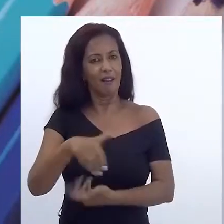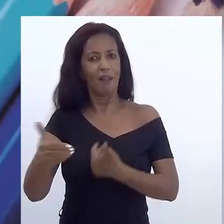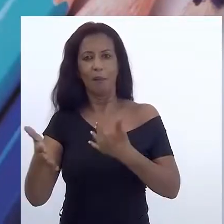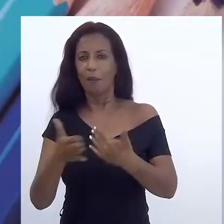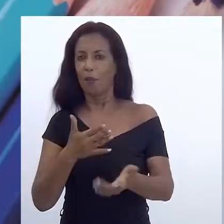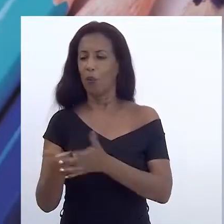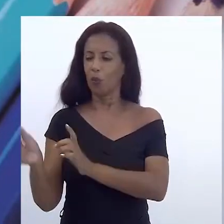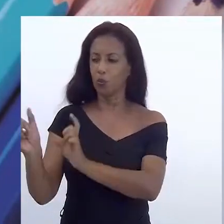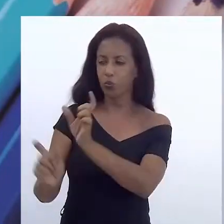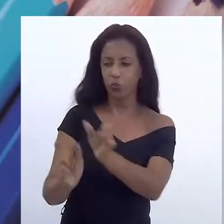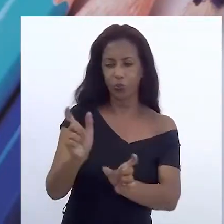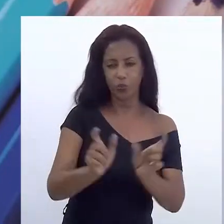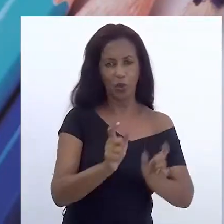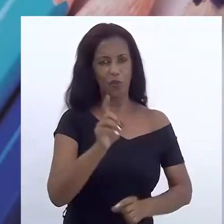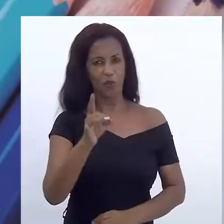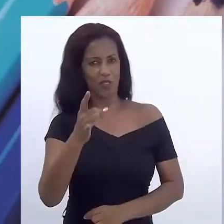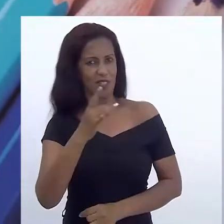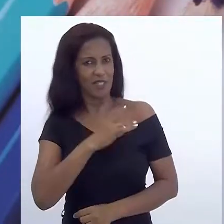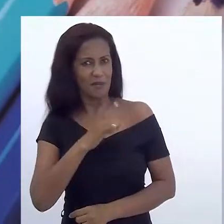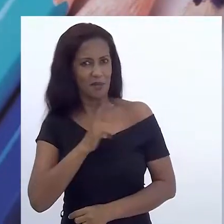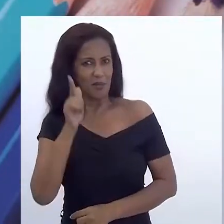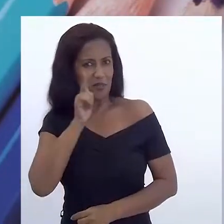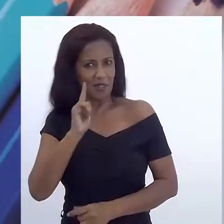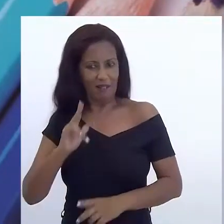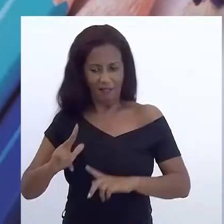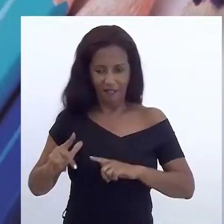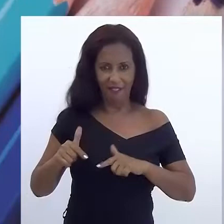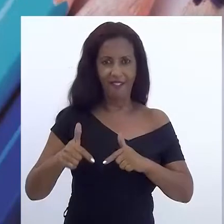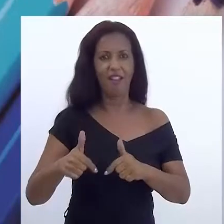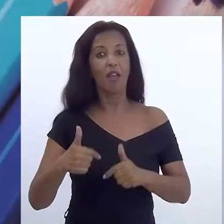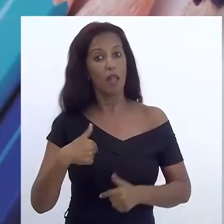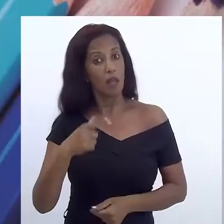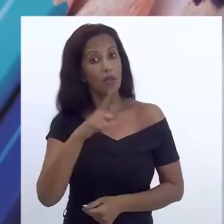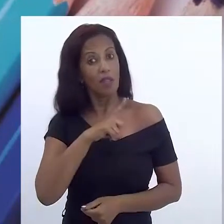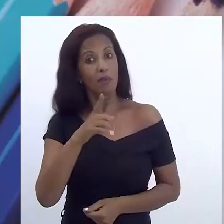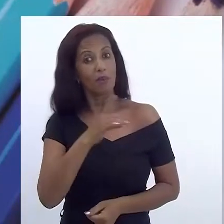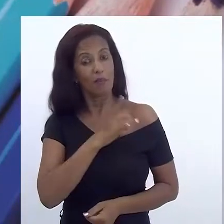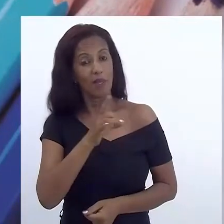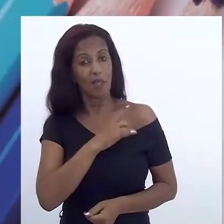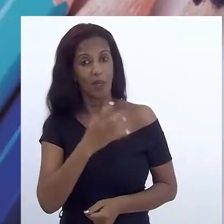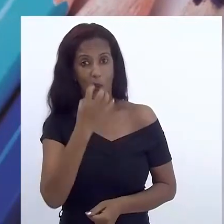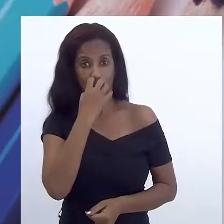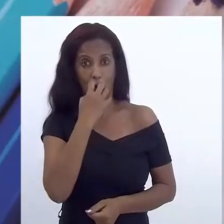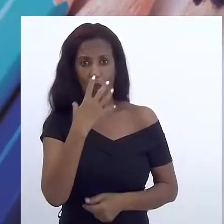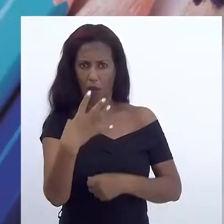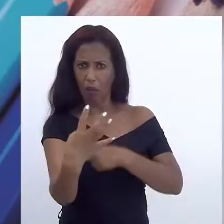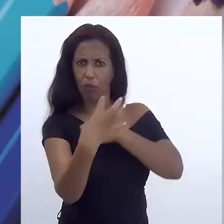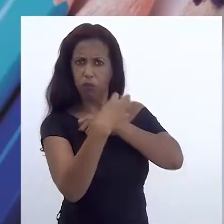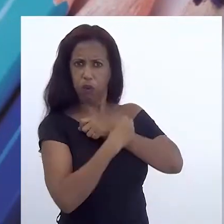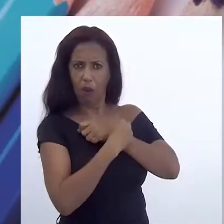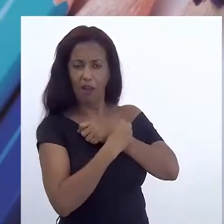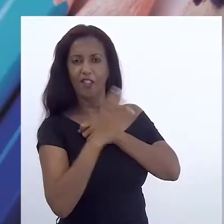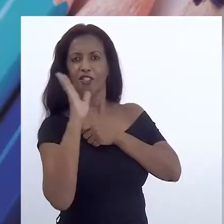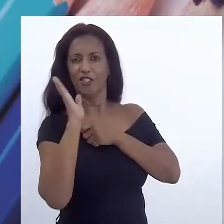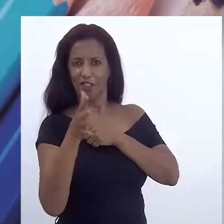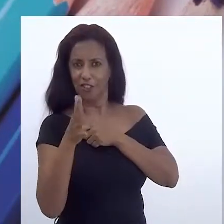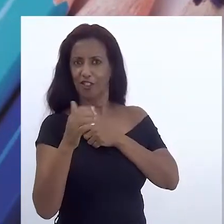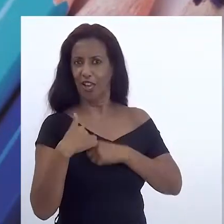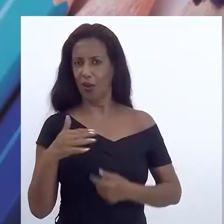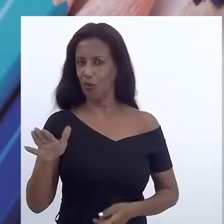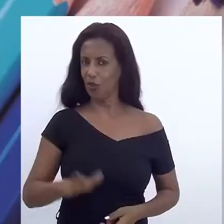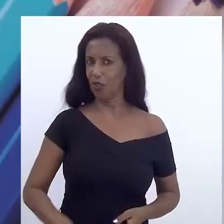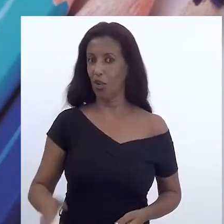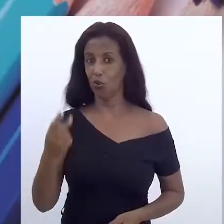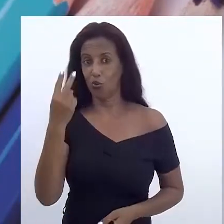negócio e consegue. Cara, eu digo isso porque eu tenho medo de cachorro grande. Eu fui atacada por cachorro grande quando era pequena 2 vezes. E